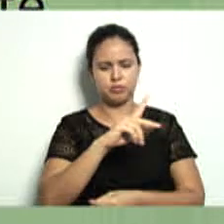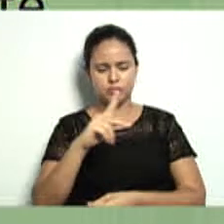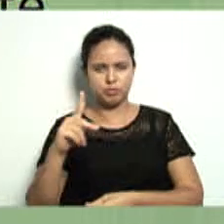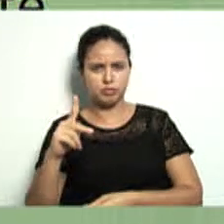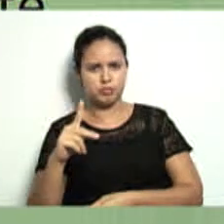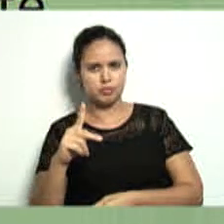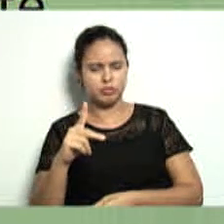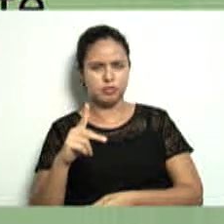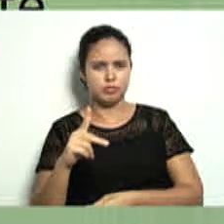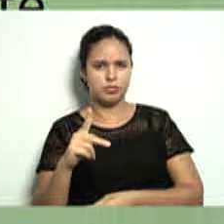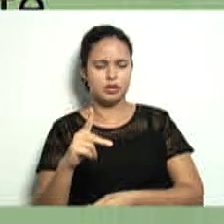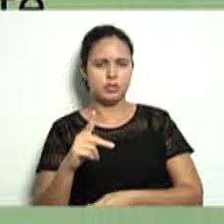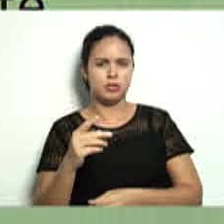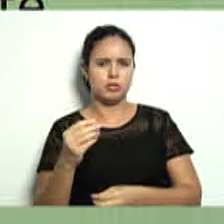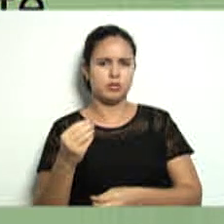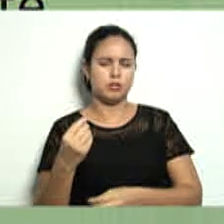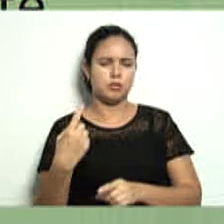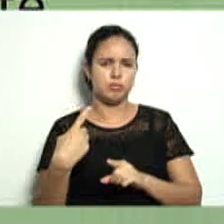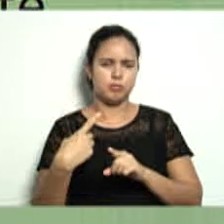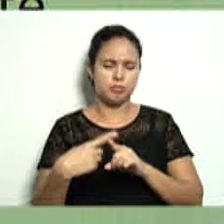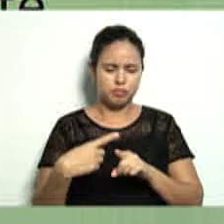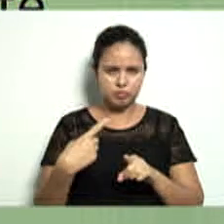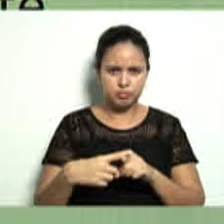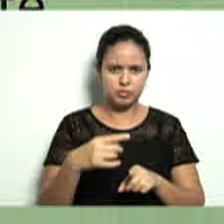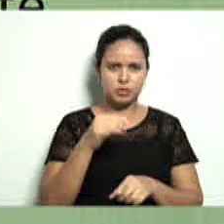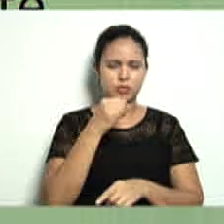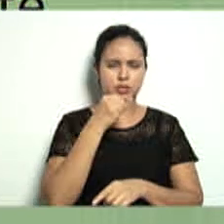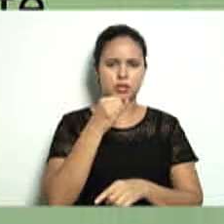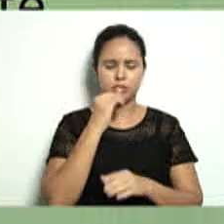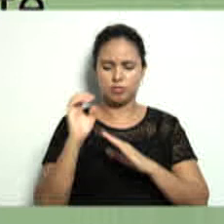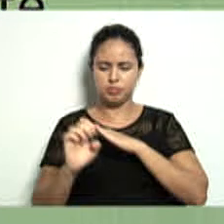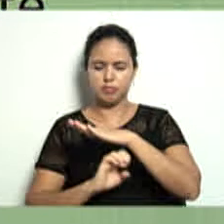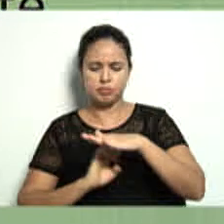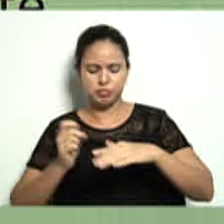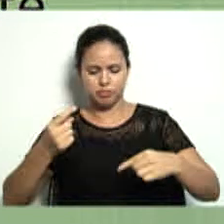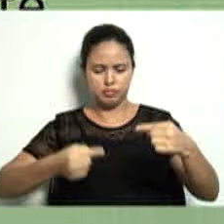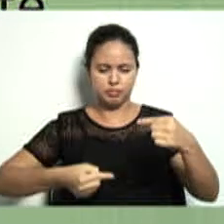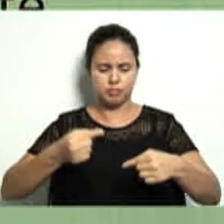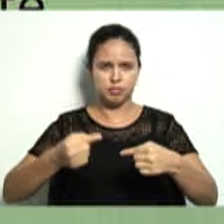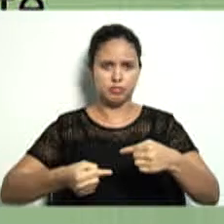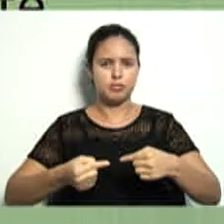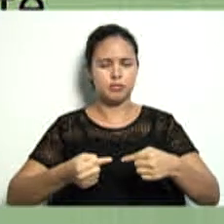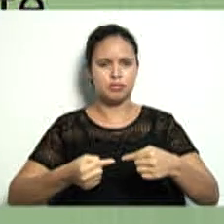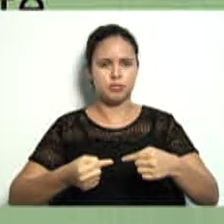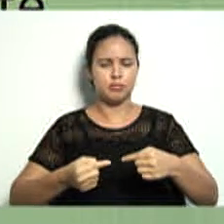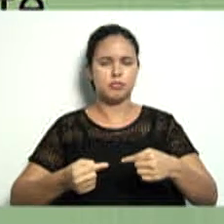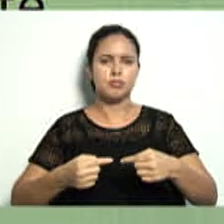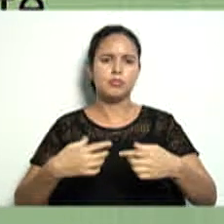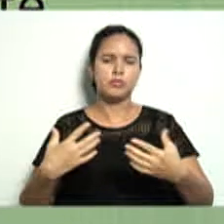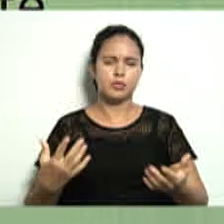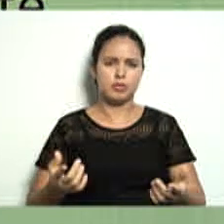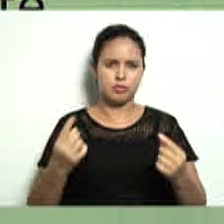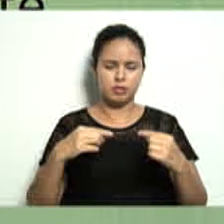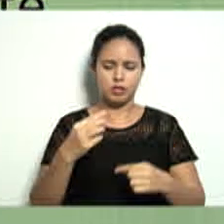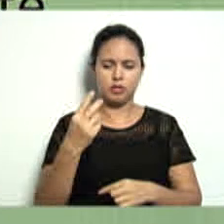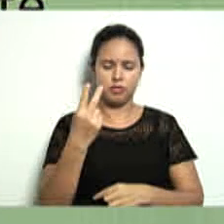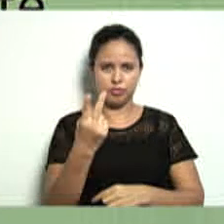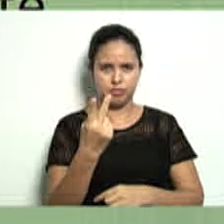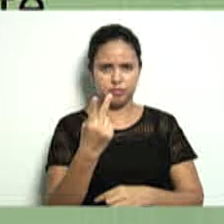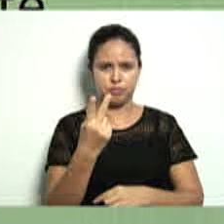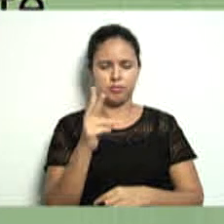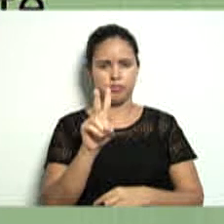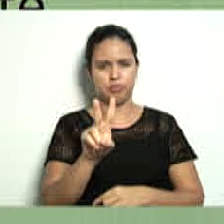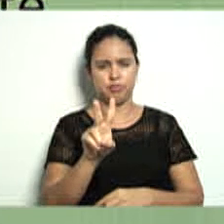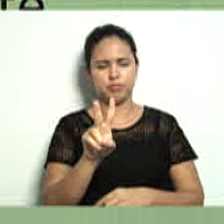de ser uma empresa competitiva. Então, a gente tem aqui também marcada como verdadeira. Verdadeira, muito bem. Realmente